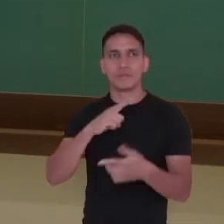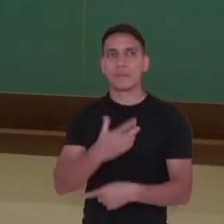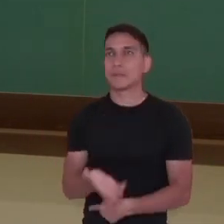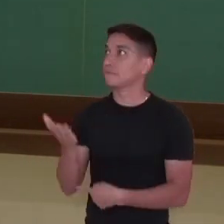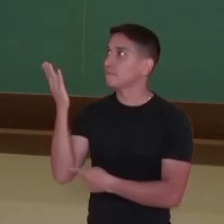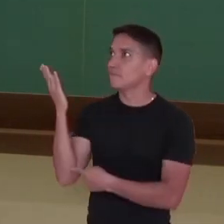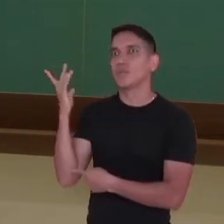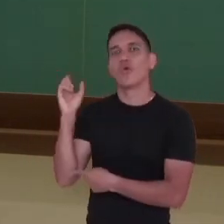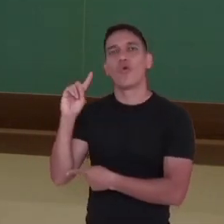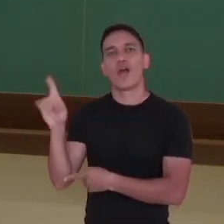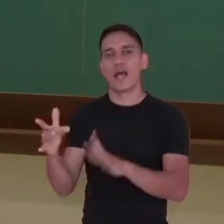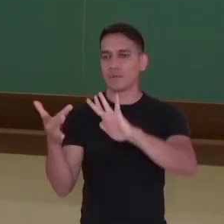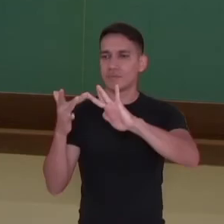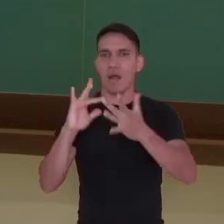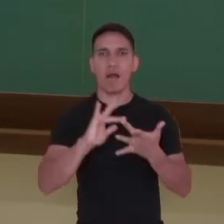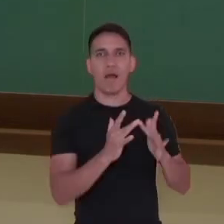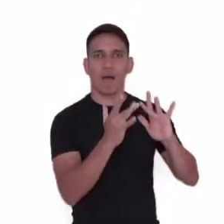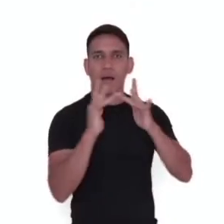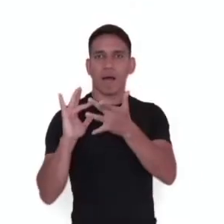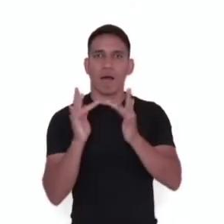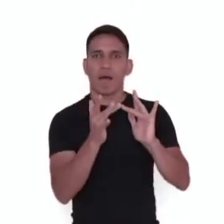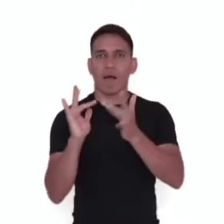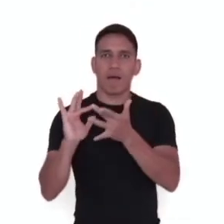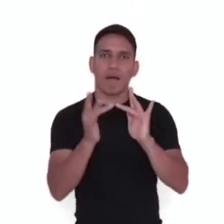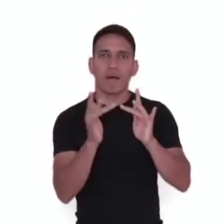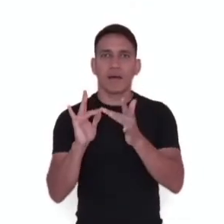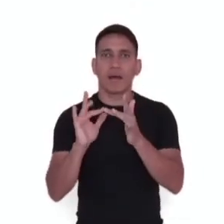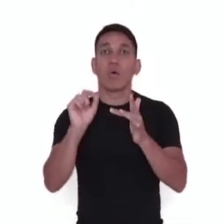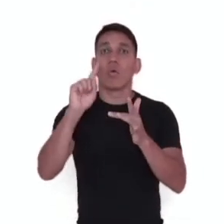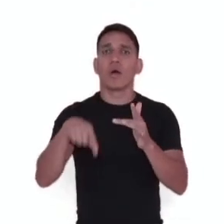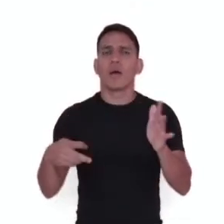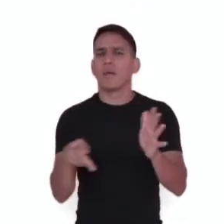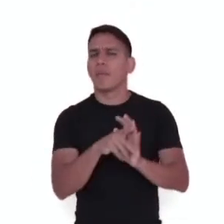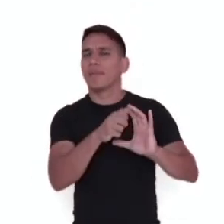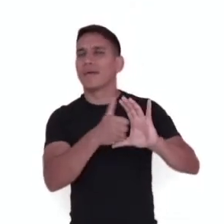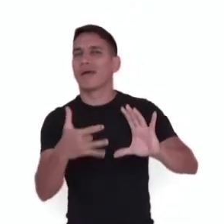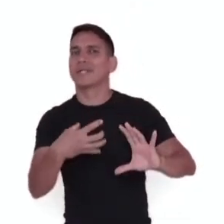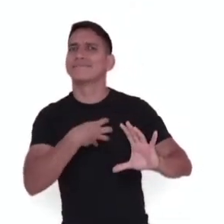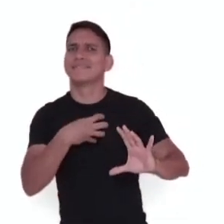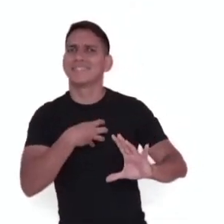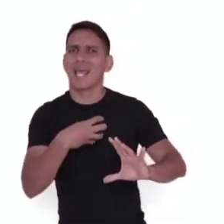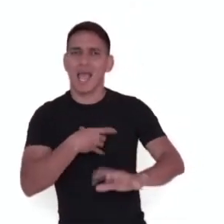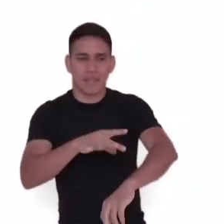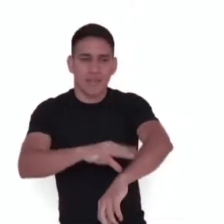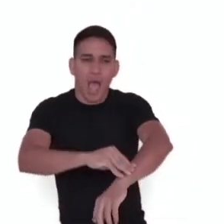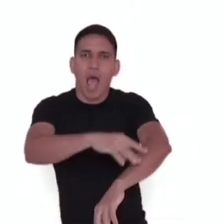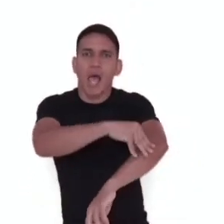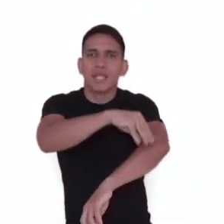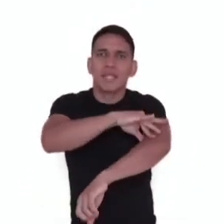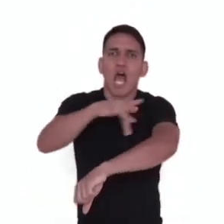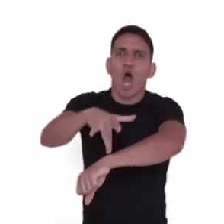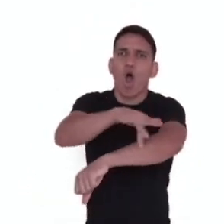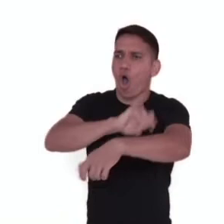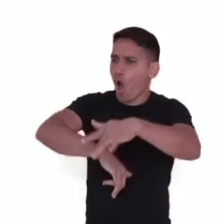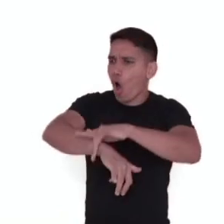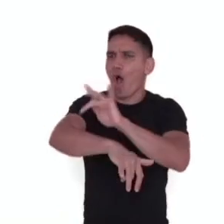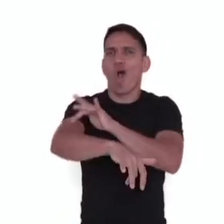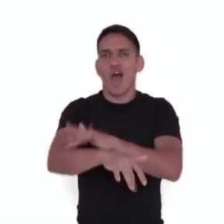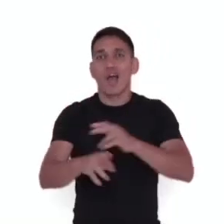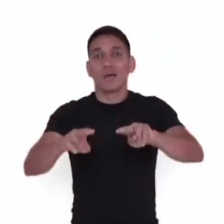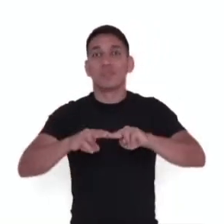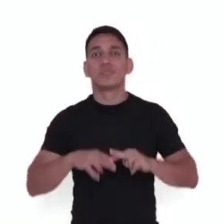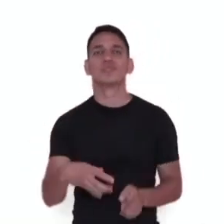5º sentido, o tato. É caracterizado pela sensação do toque e por isso está relacionado